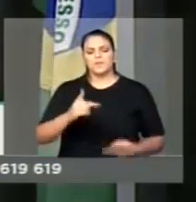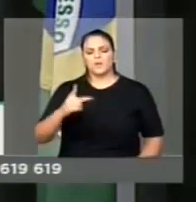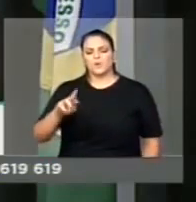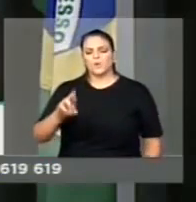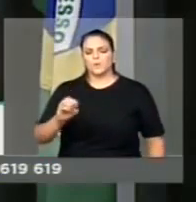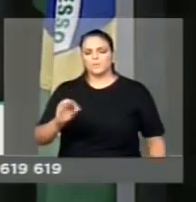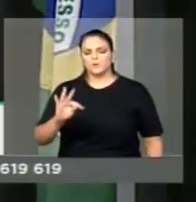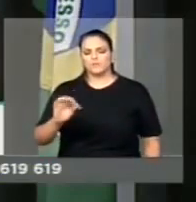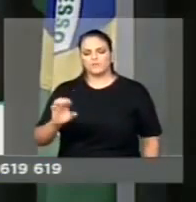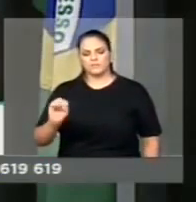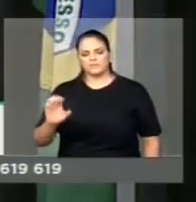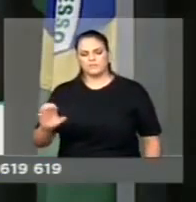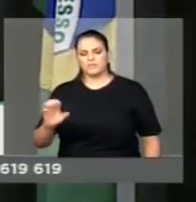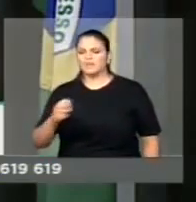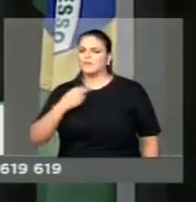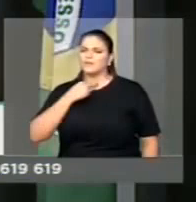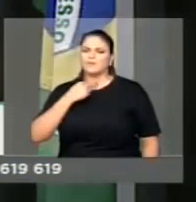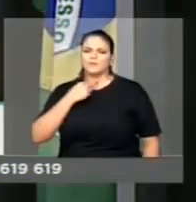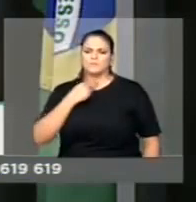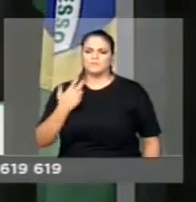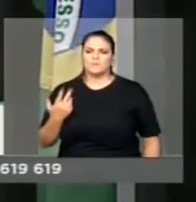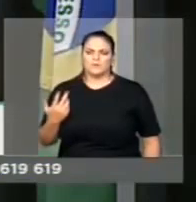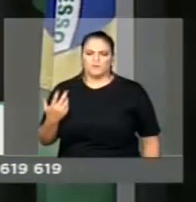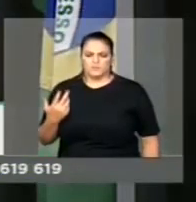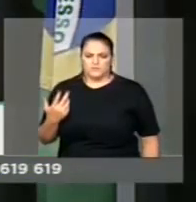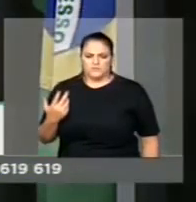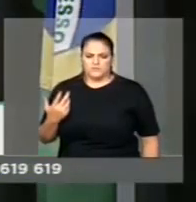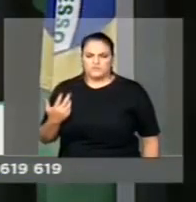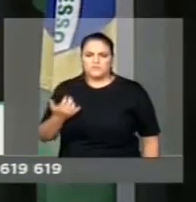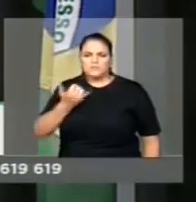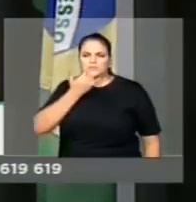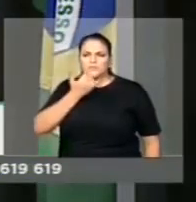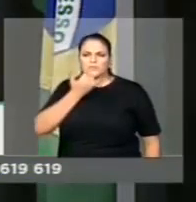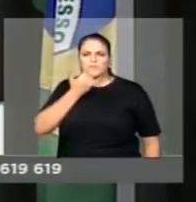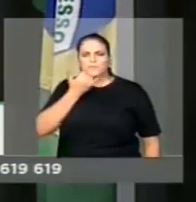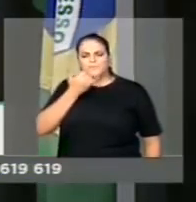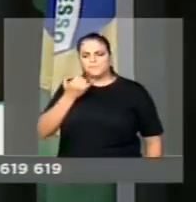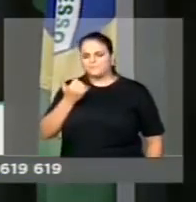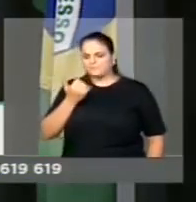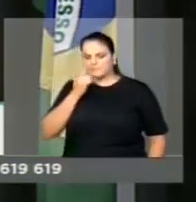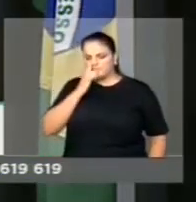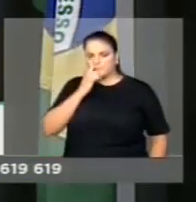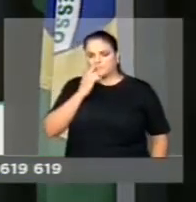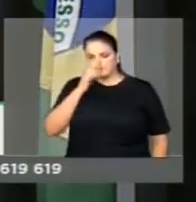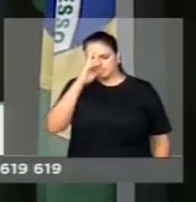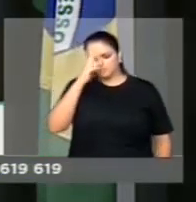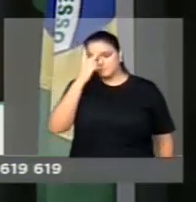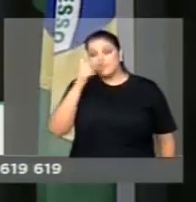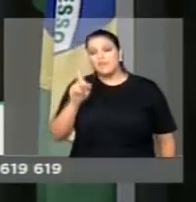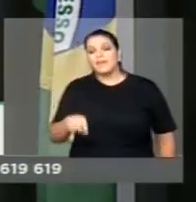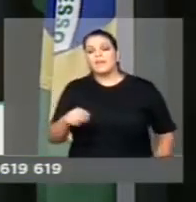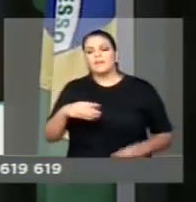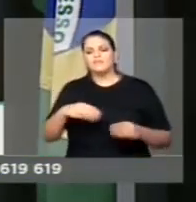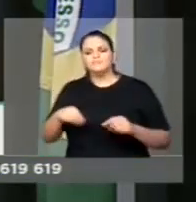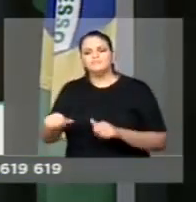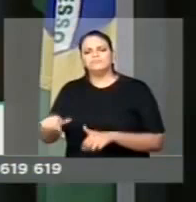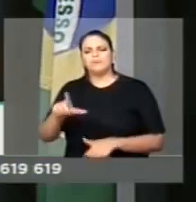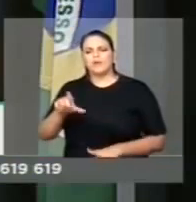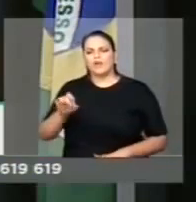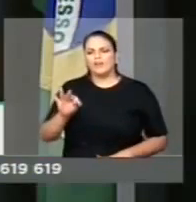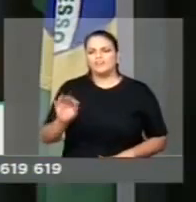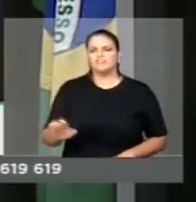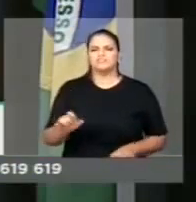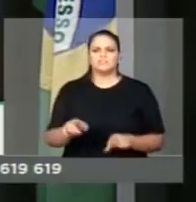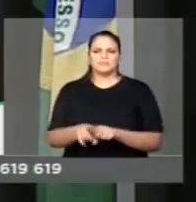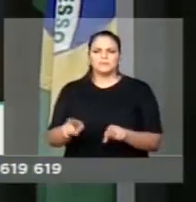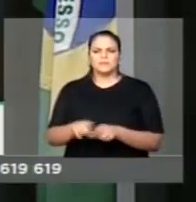baixa renda fique sem o seu lote, sua planta aprovada, seu kit de material. Esse é apenas o resumo das propostas